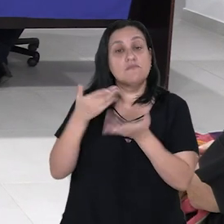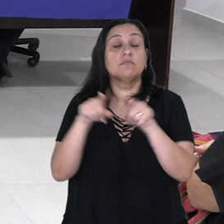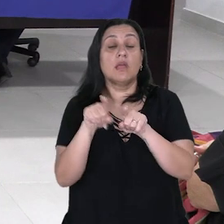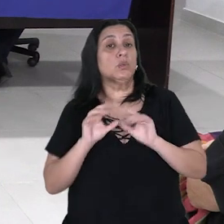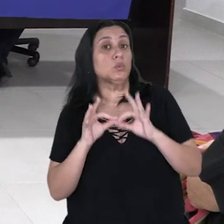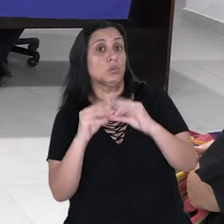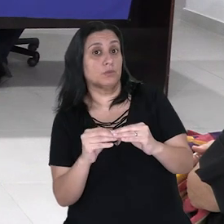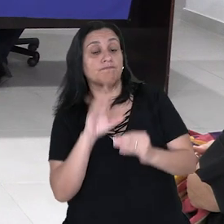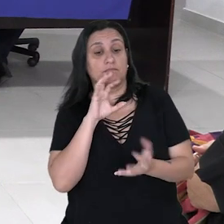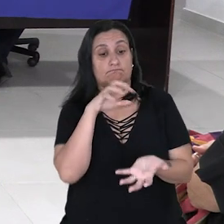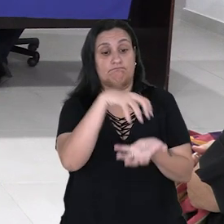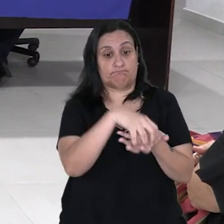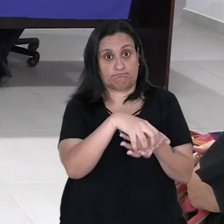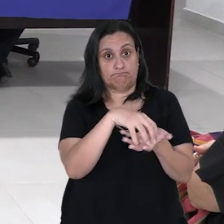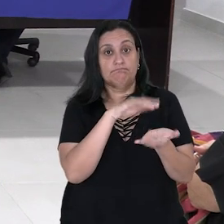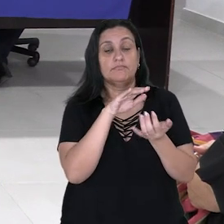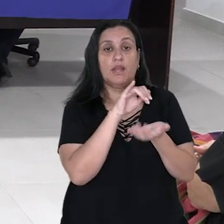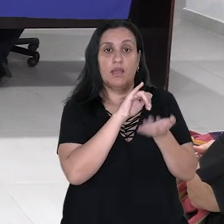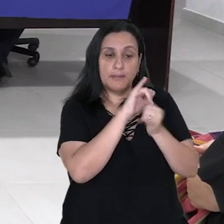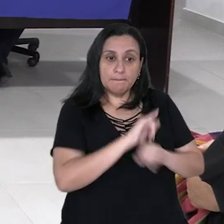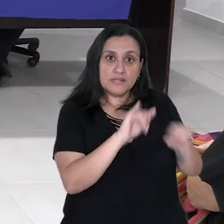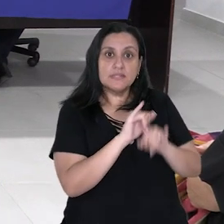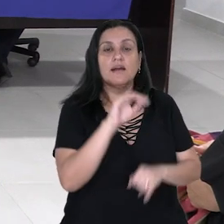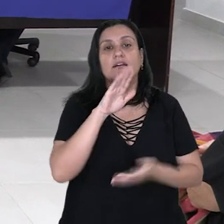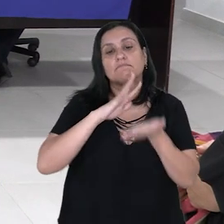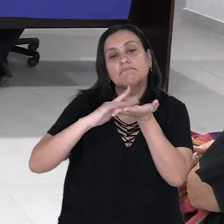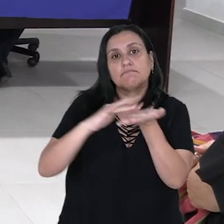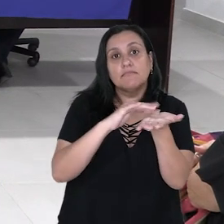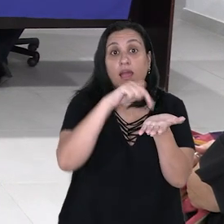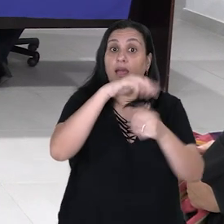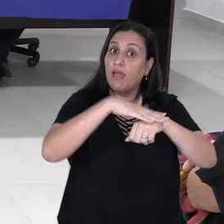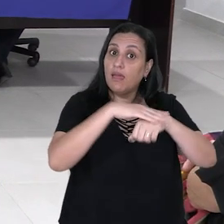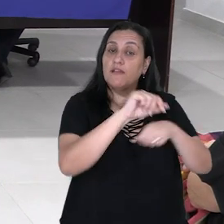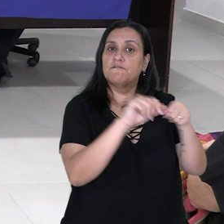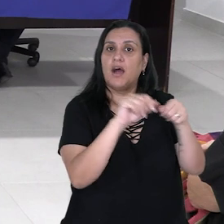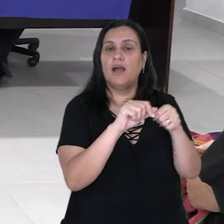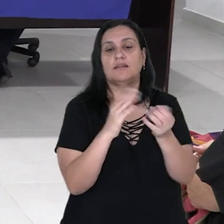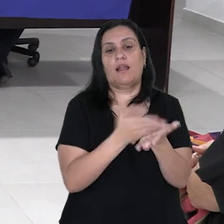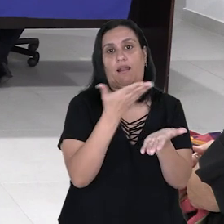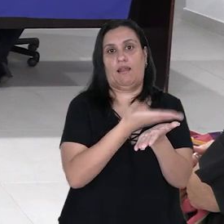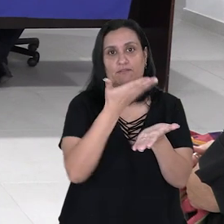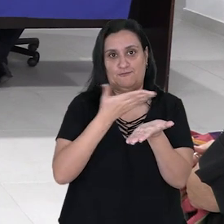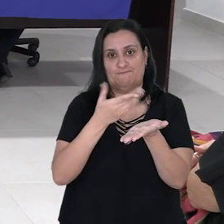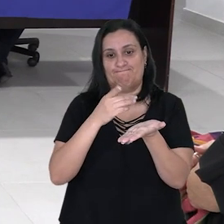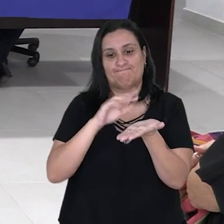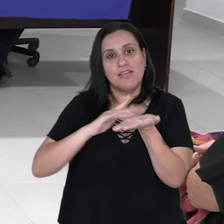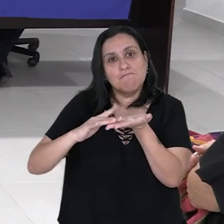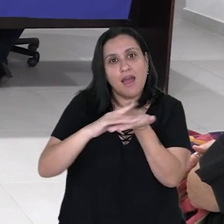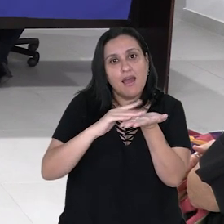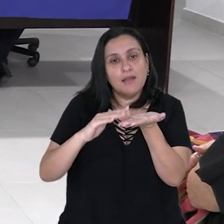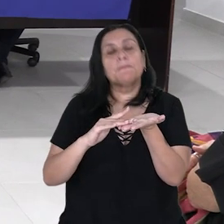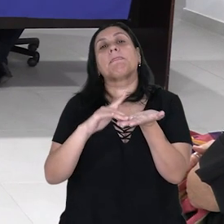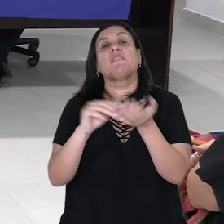grafotáteis, e a divisão de imprensa braille, que é a qual a gente está representando aqui, produz os livros em braille, né? A gente distribui